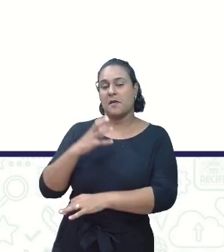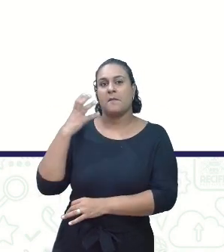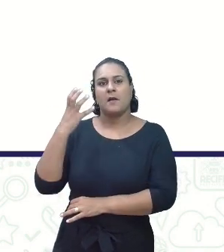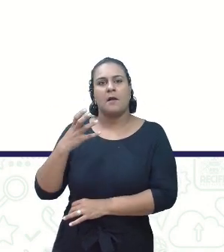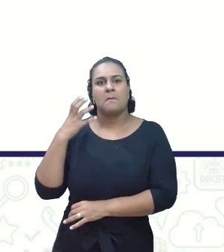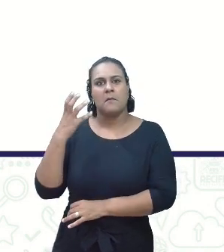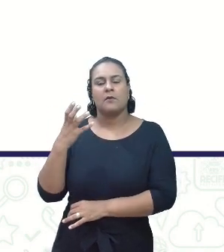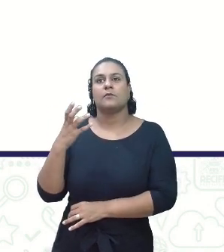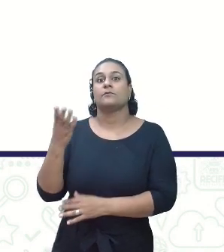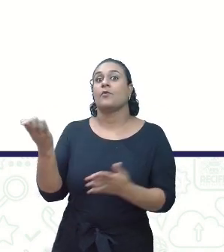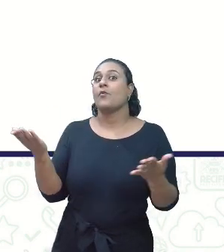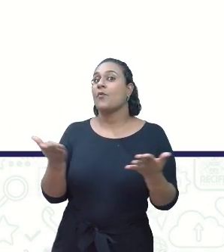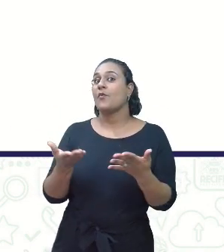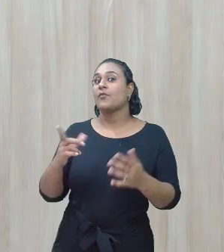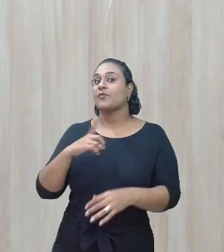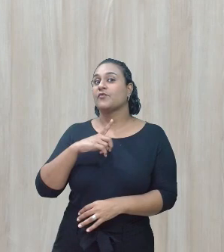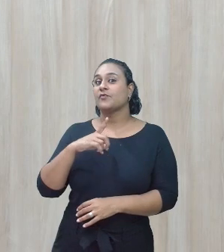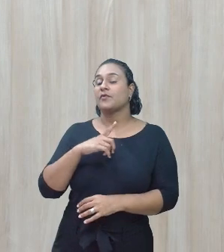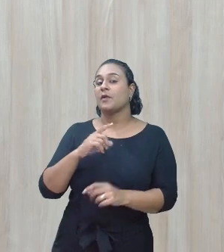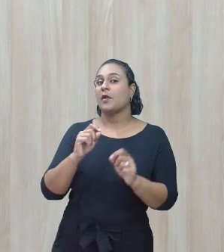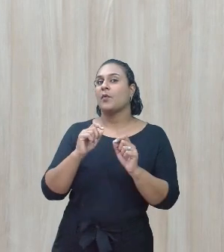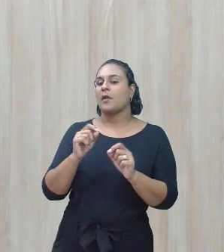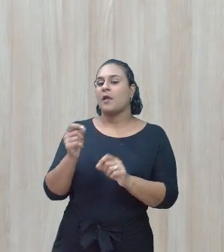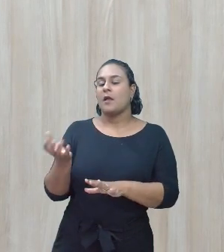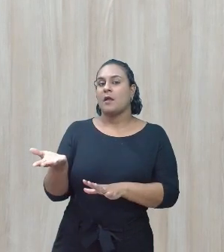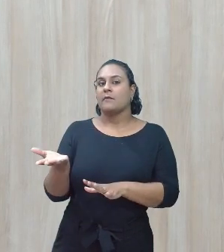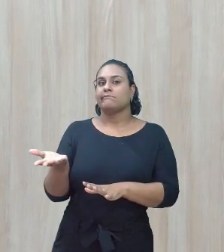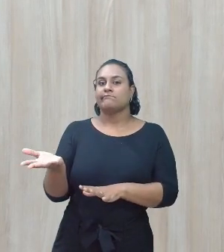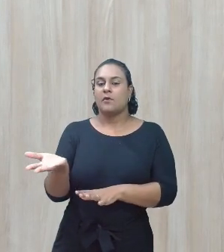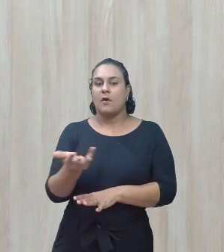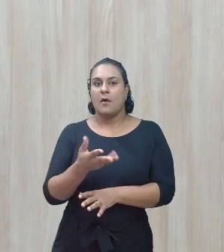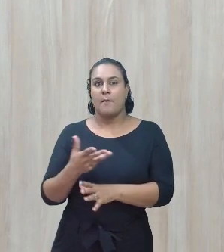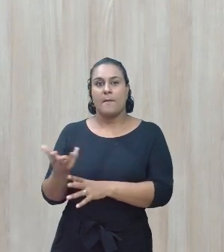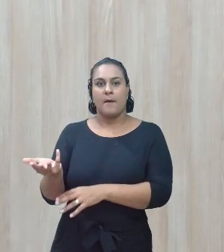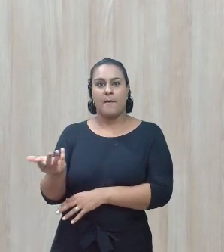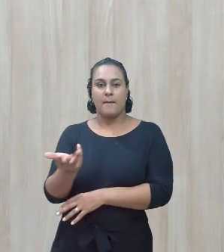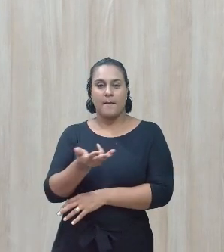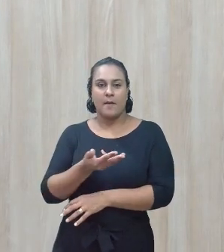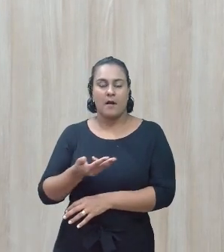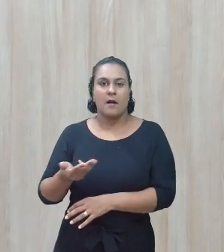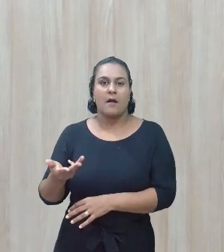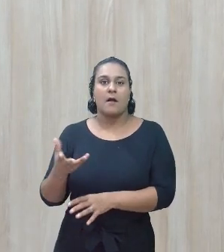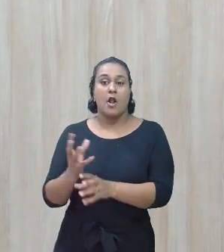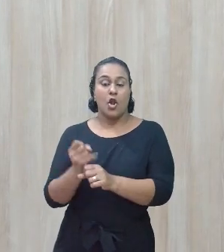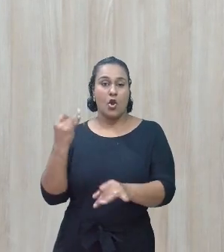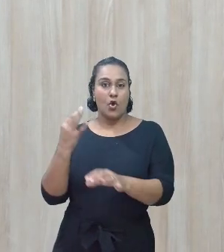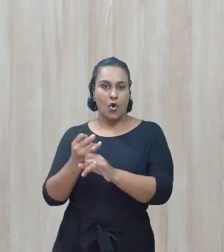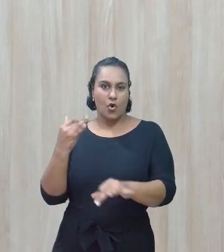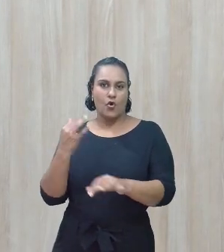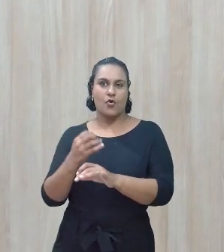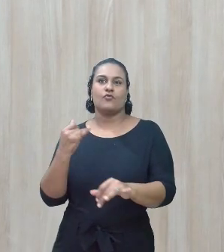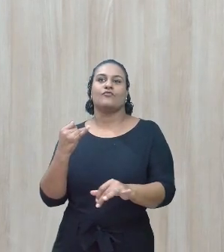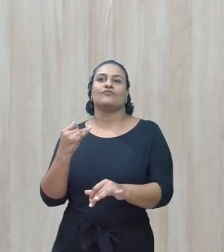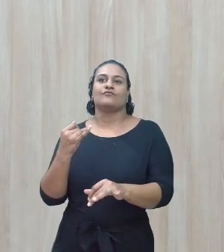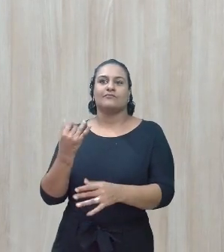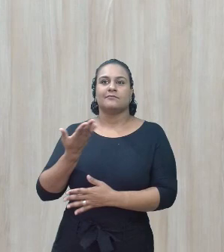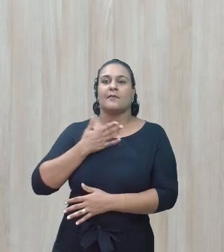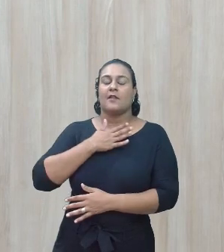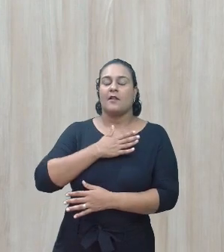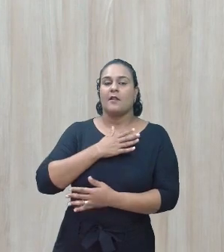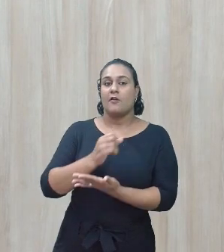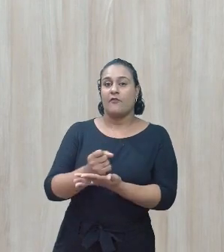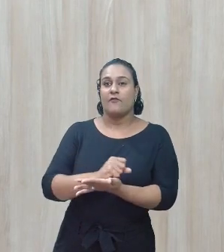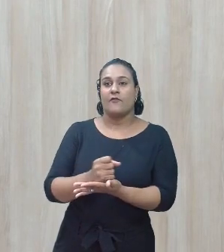Quanto que existe hoje de faturamento em relação aos jogos eletrônicos, aos videogames, em relação ao cinema